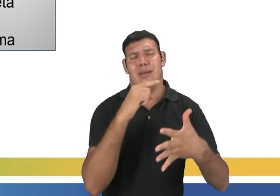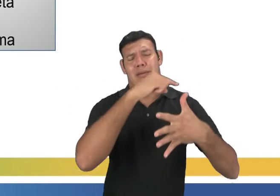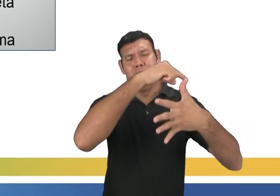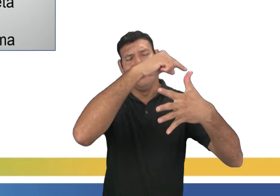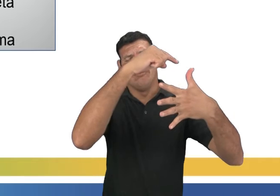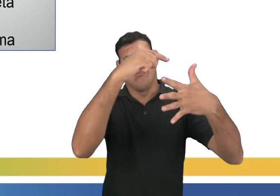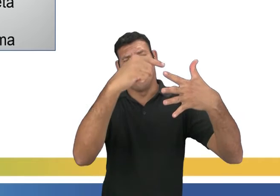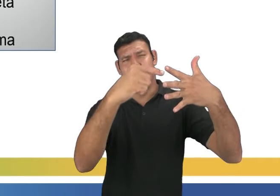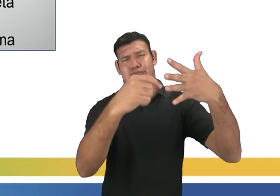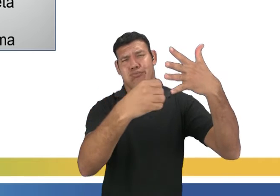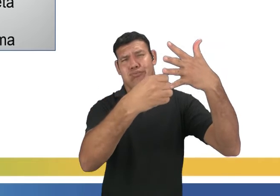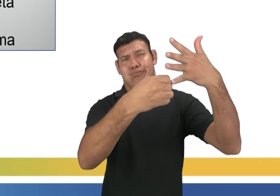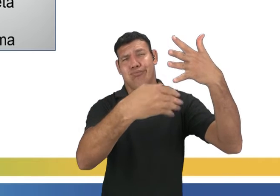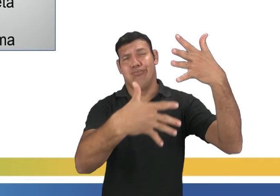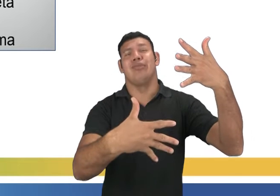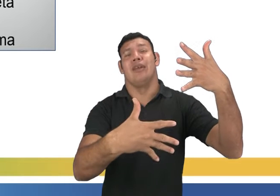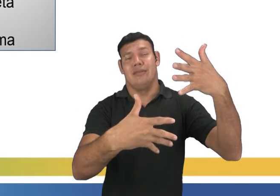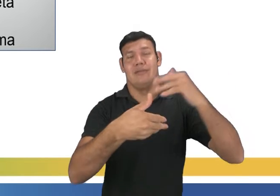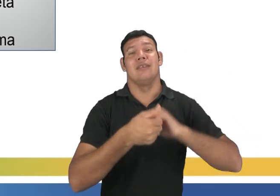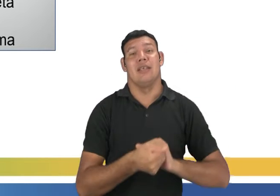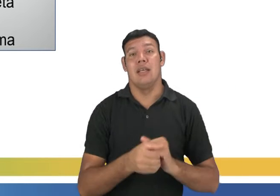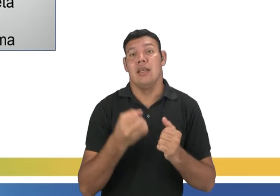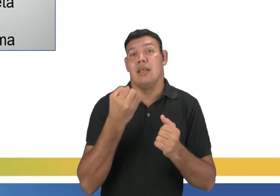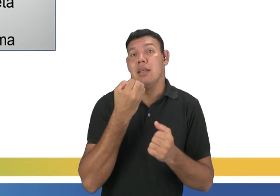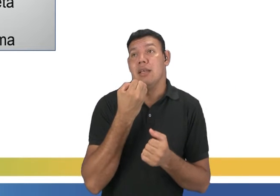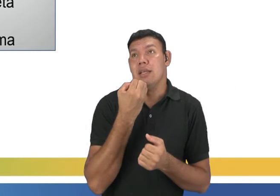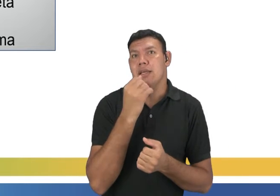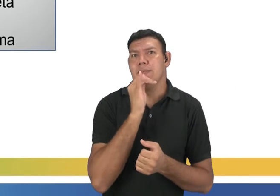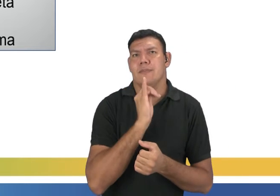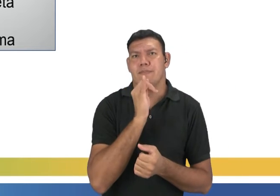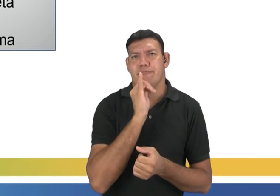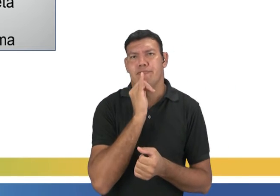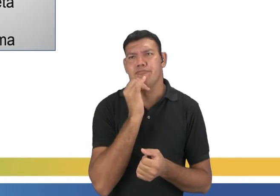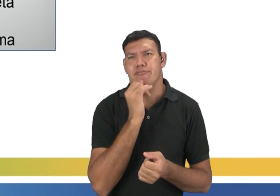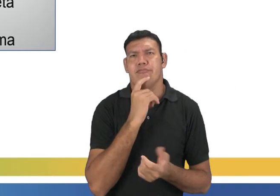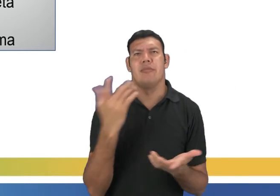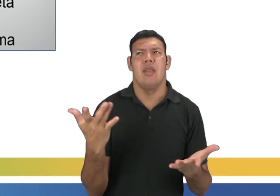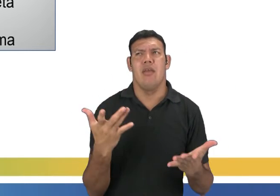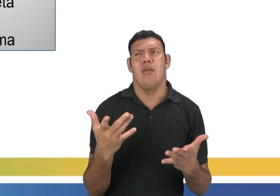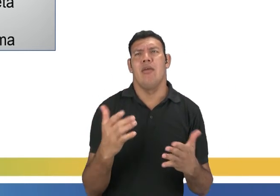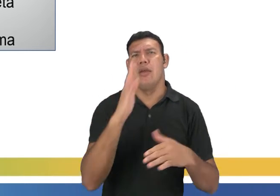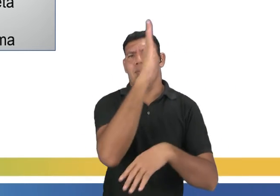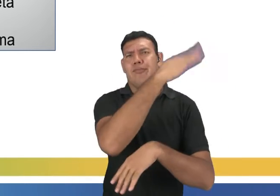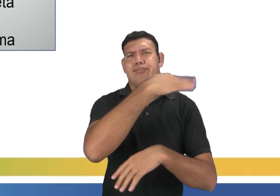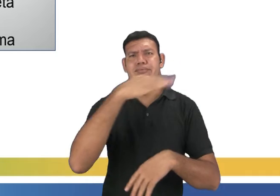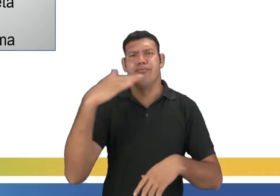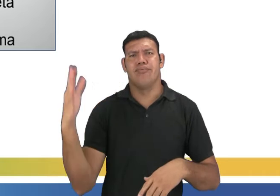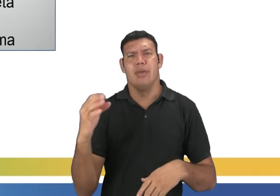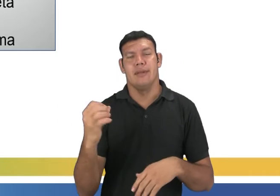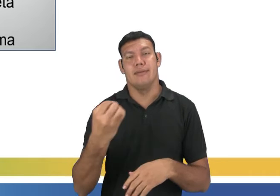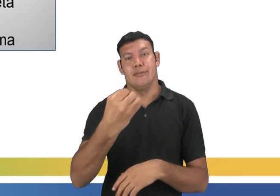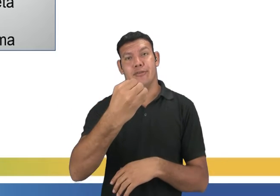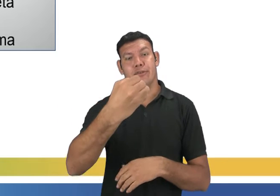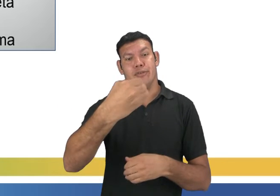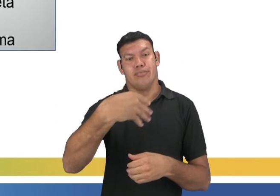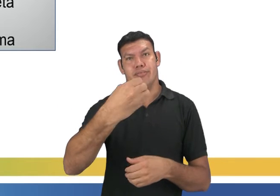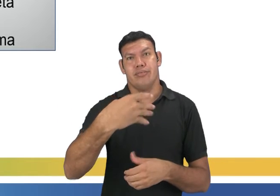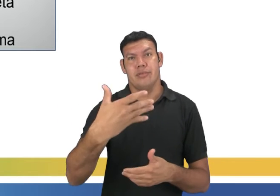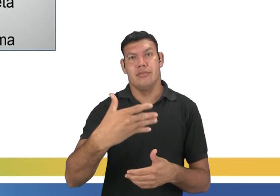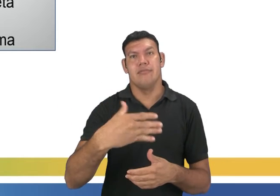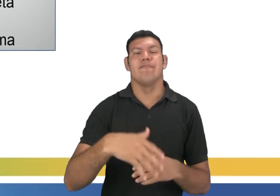de espectro eletromagnético. Por exemplo, estão falando em raios cósmicos, ondas cósmicas, aí, radiação cósmica.